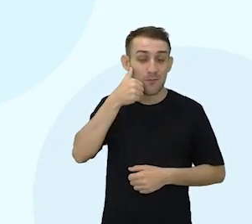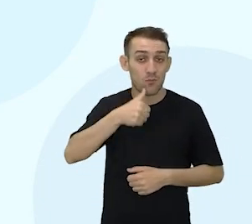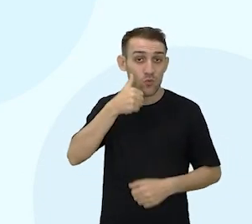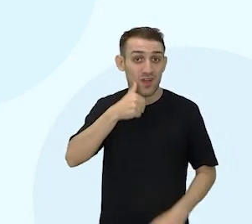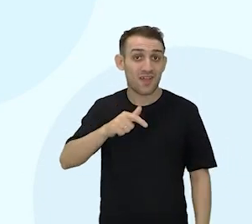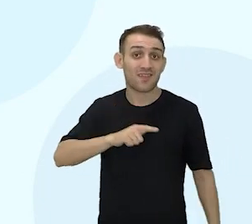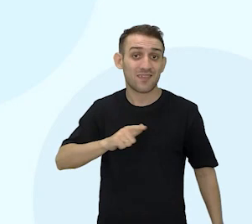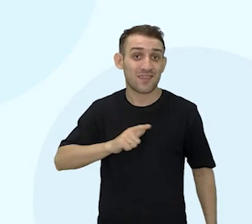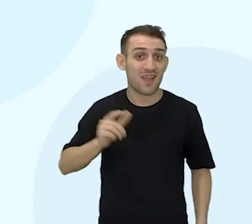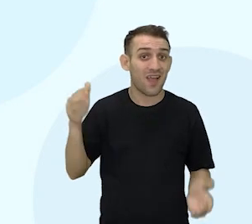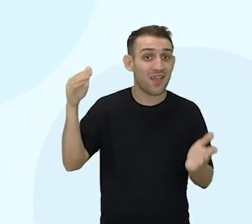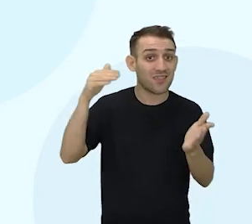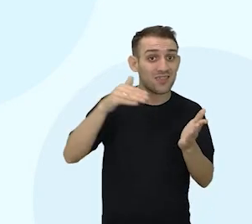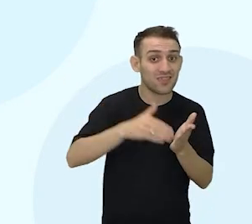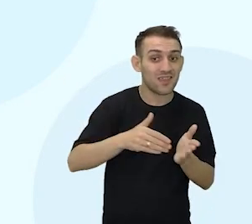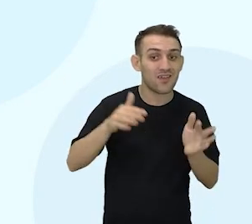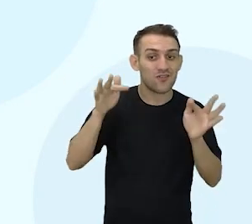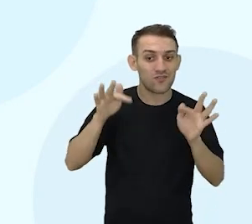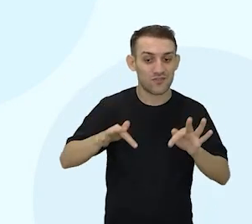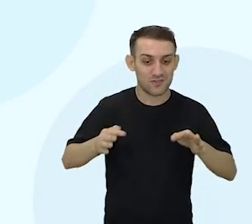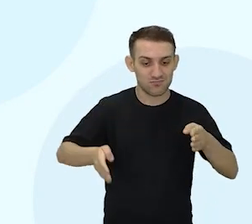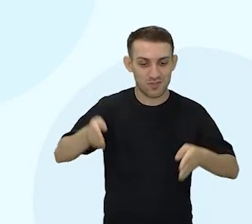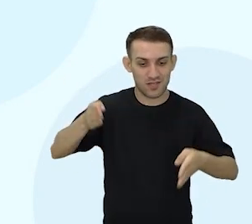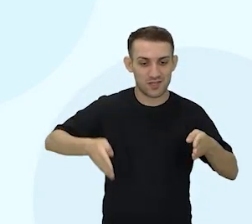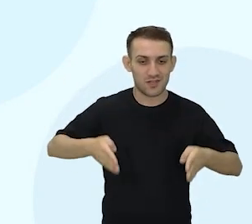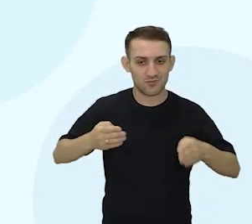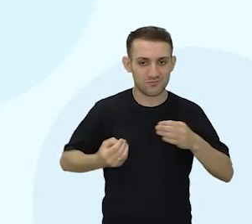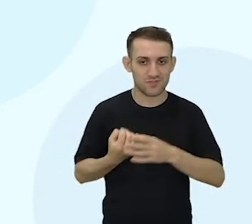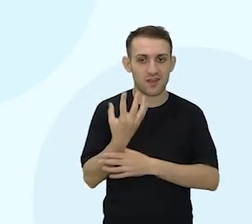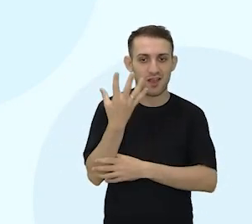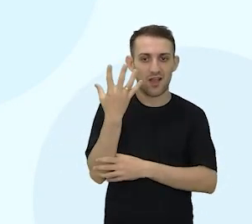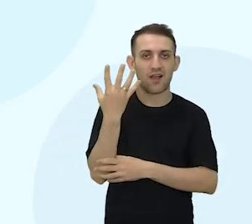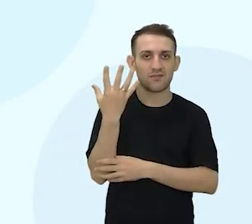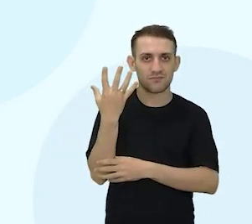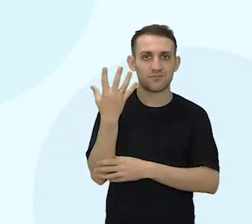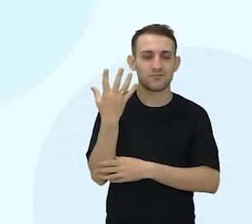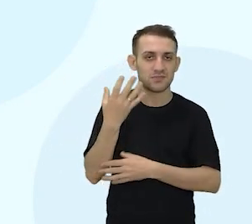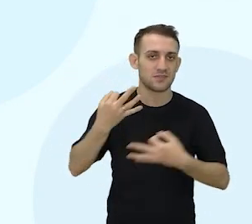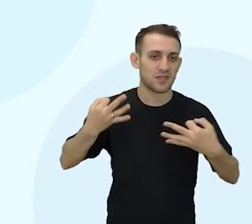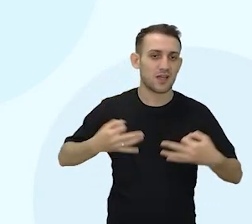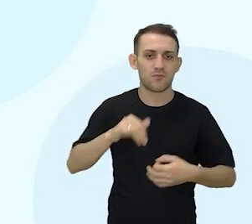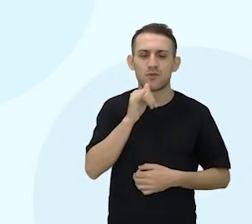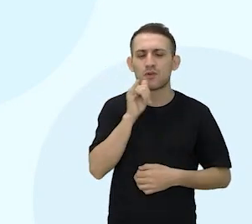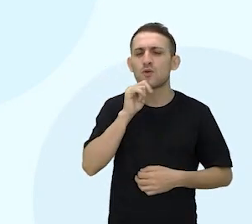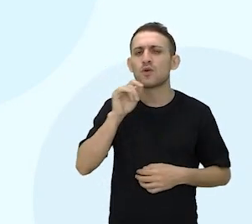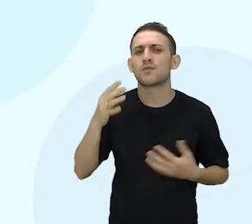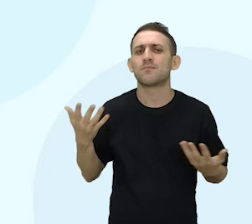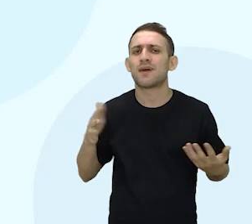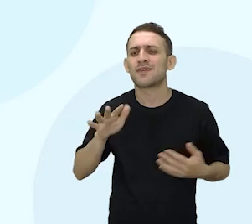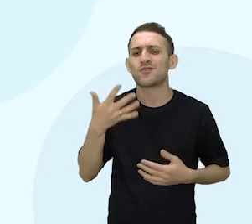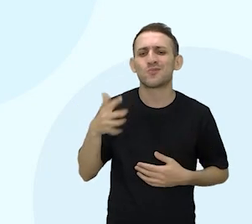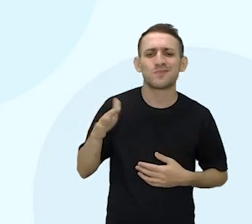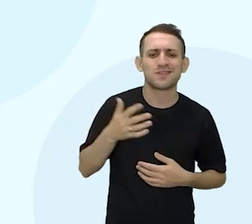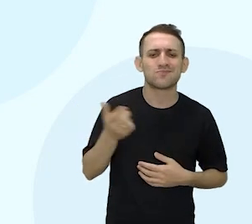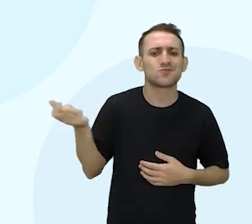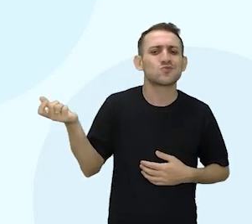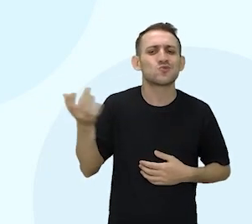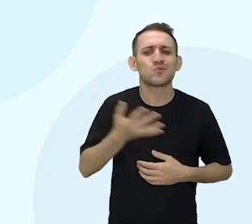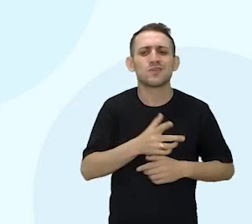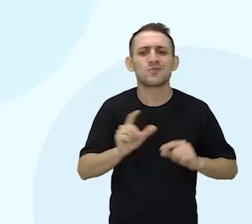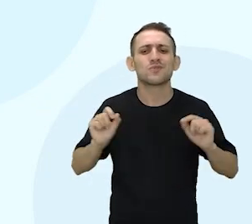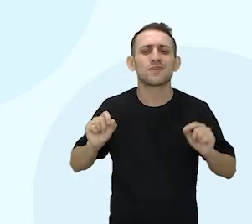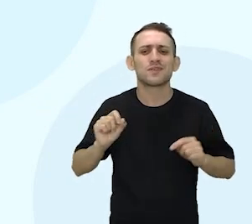teria até o fim do seu período reprodutivo, né? Ou seja, mais ou menos em torno